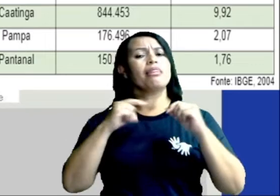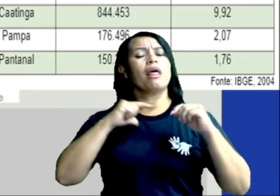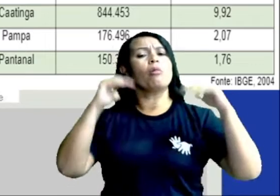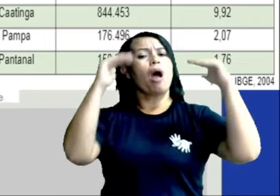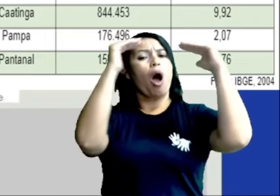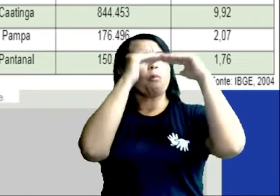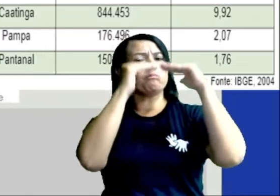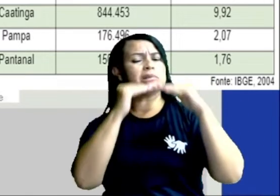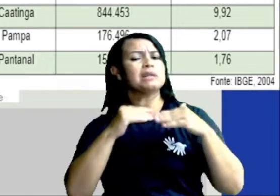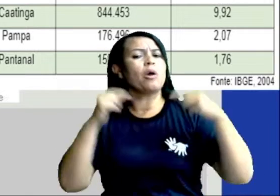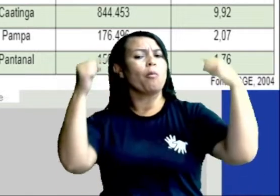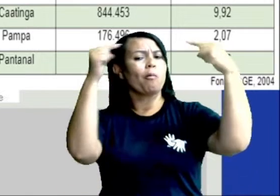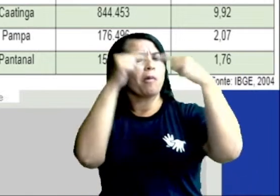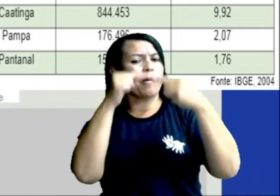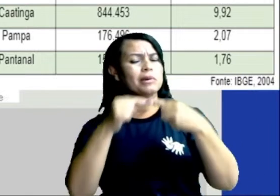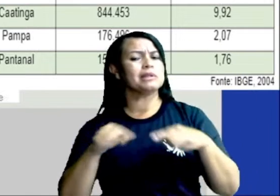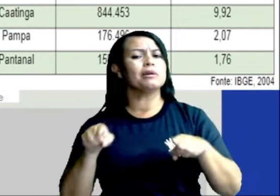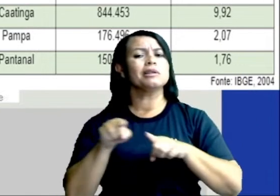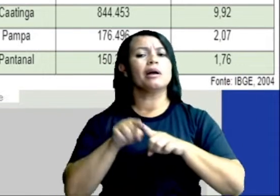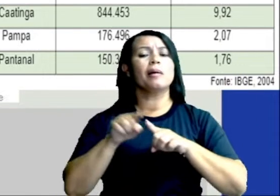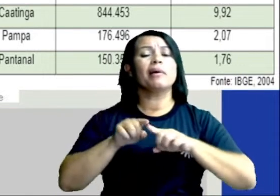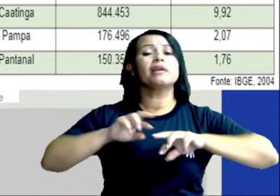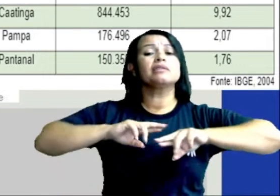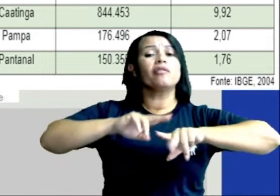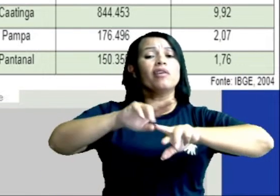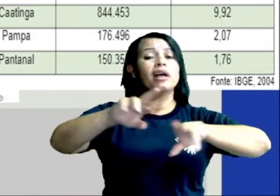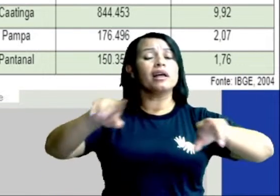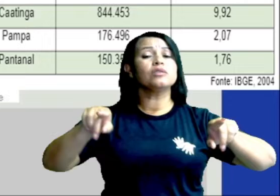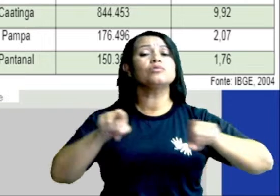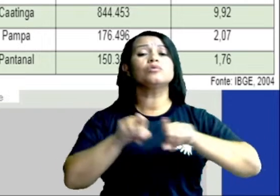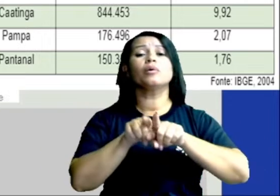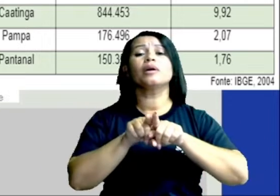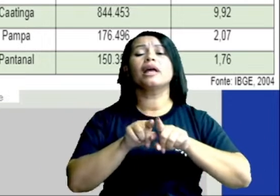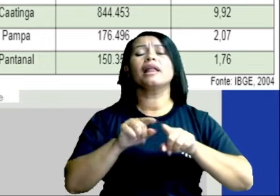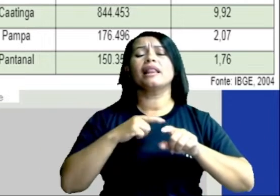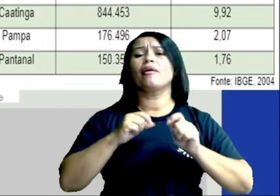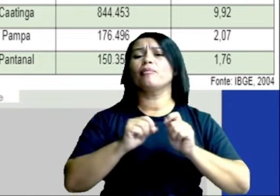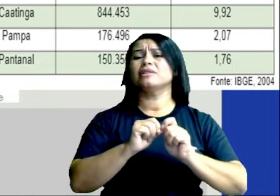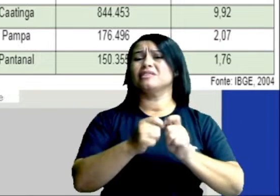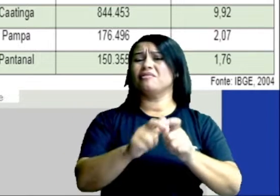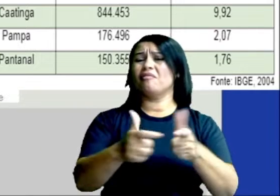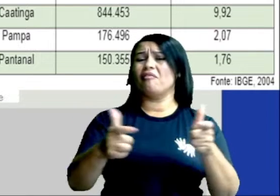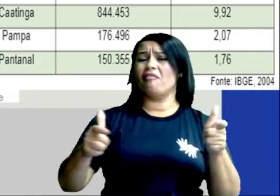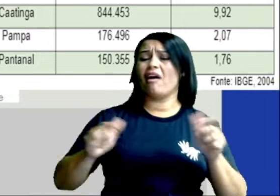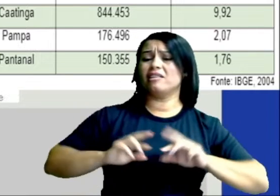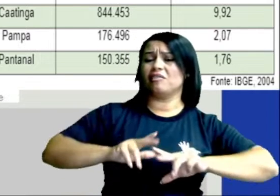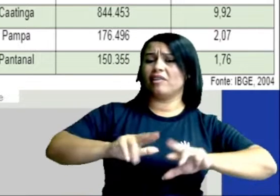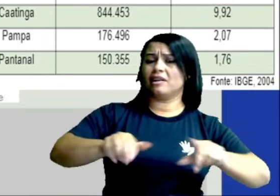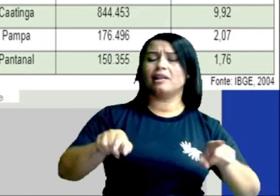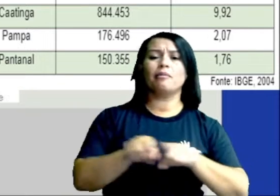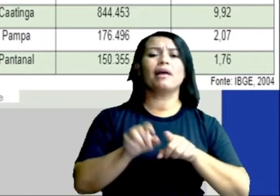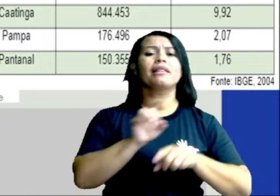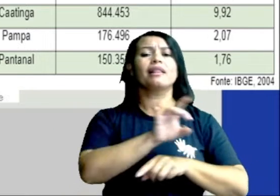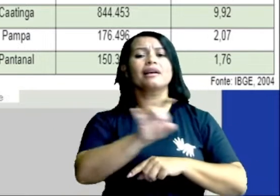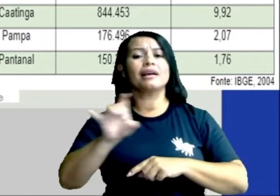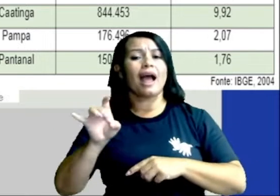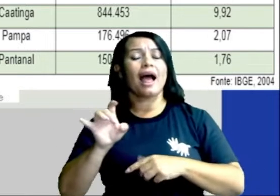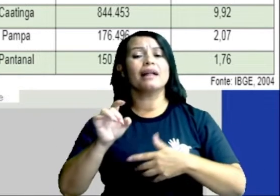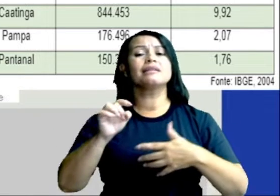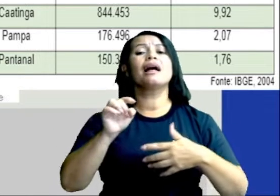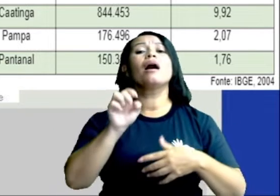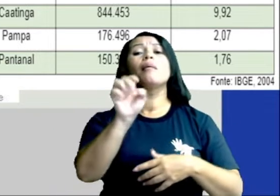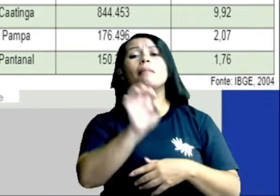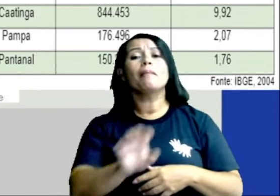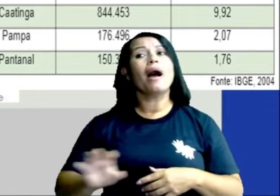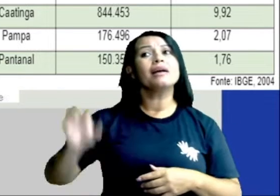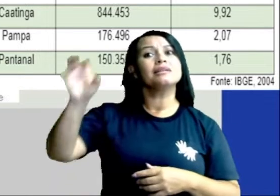fatores geográficos faz com que apareça uma grande variedade de paisagens vegetais, tá? Cada paisagem vegetal dessa vai